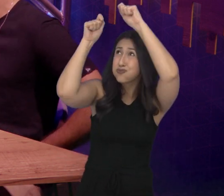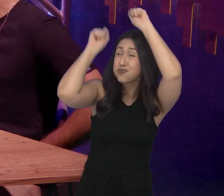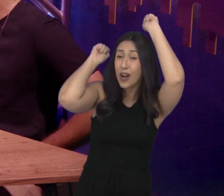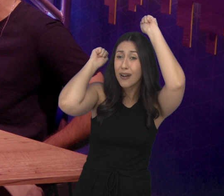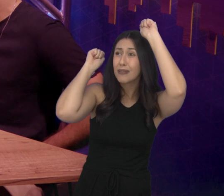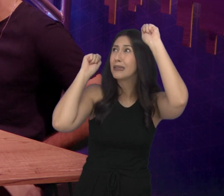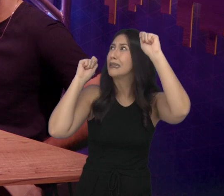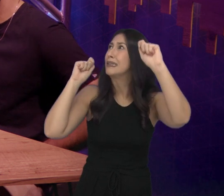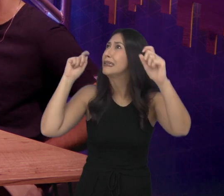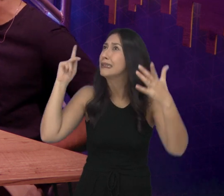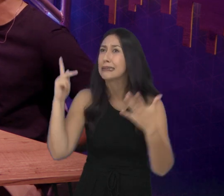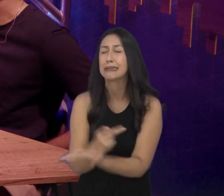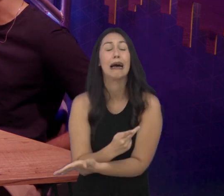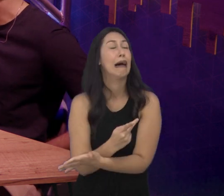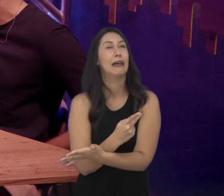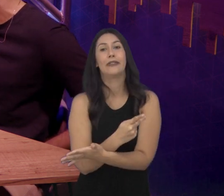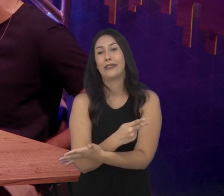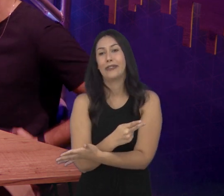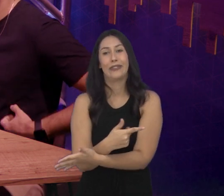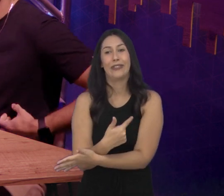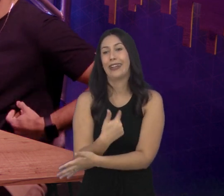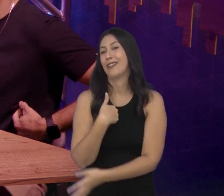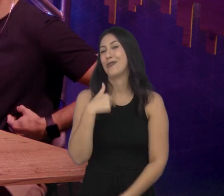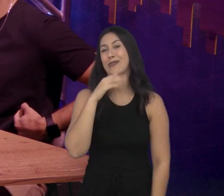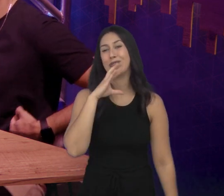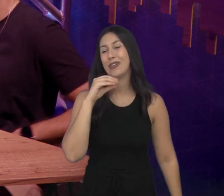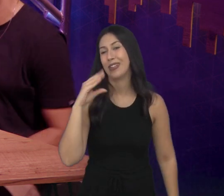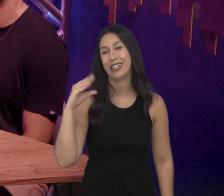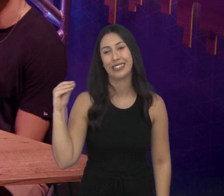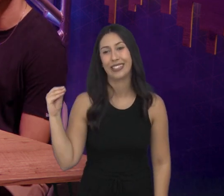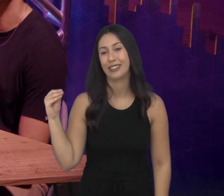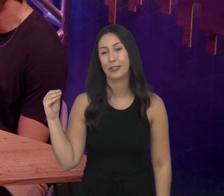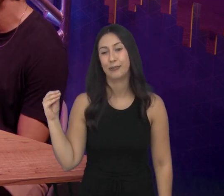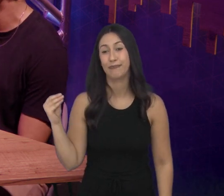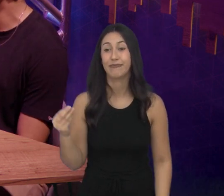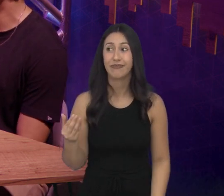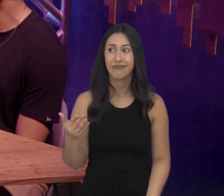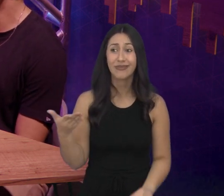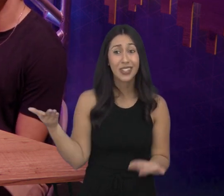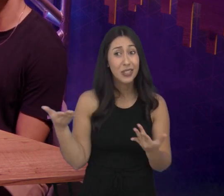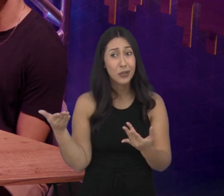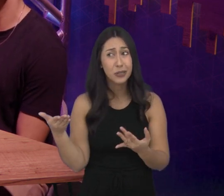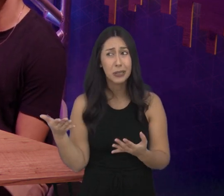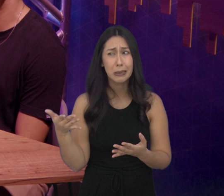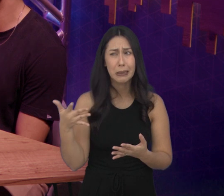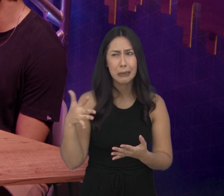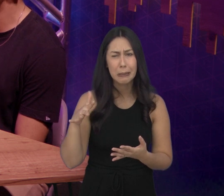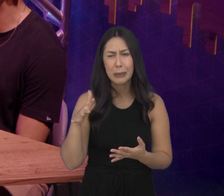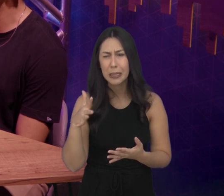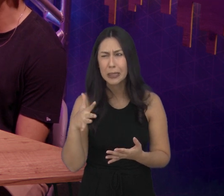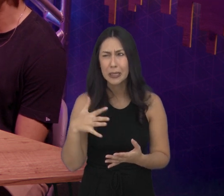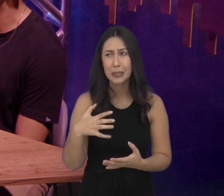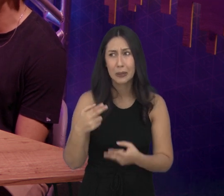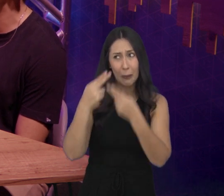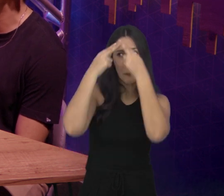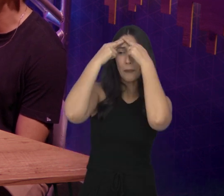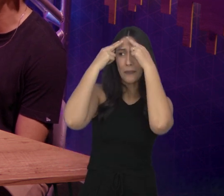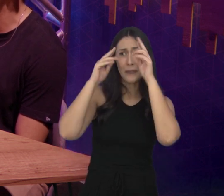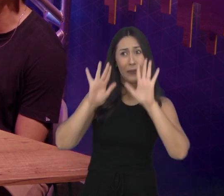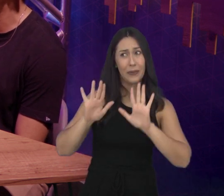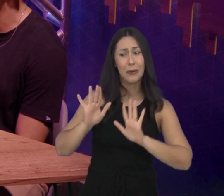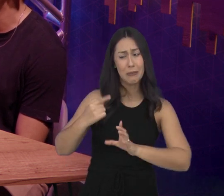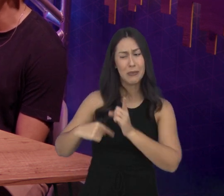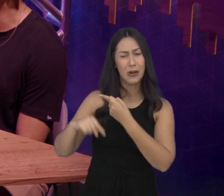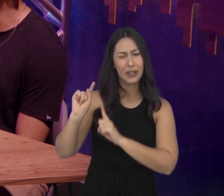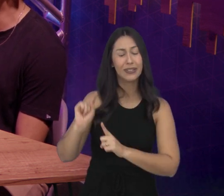O meu cabelo não ficava no lugar por nada quando eu era adolescente. E hoje ainda tenho um pouquinho de trauma disso, mas